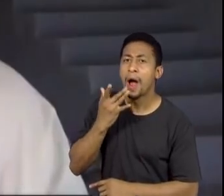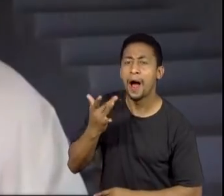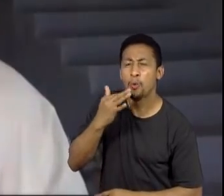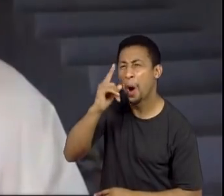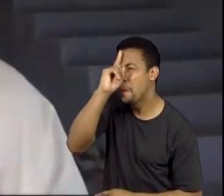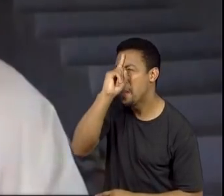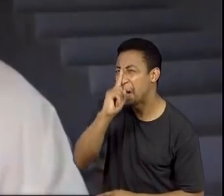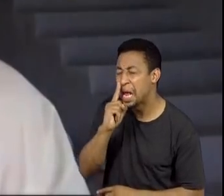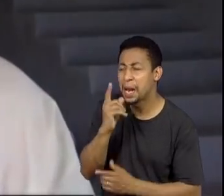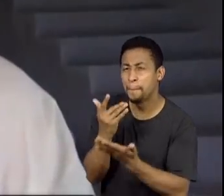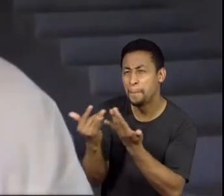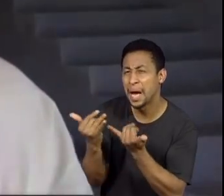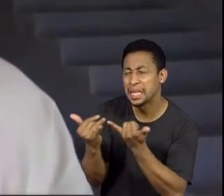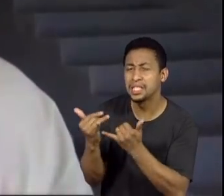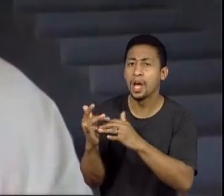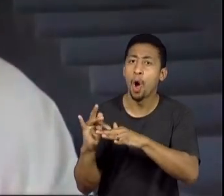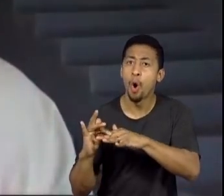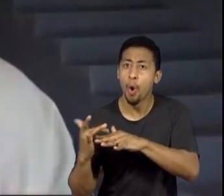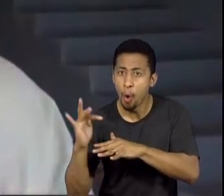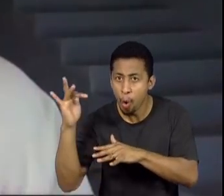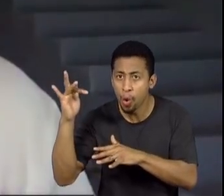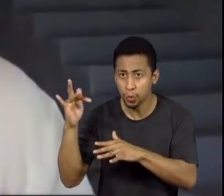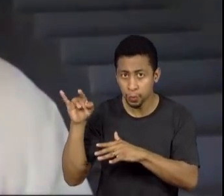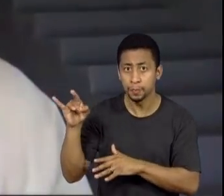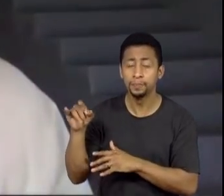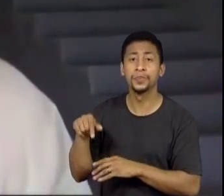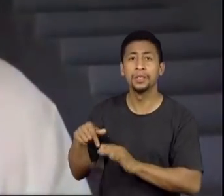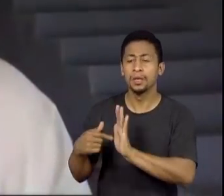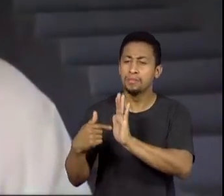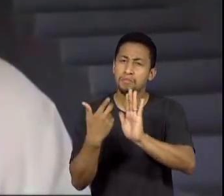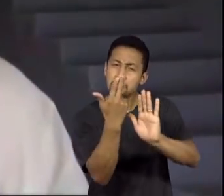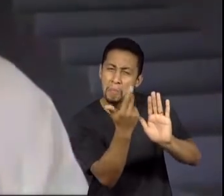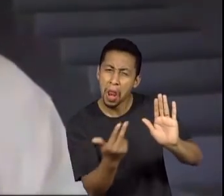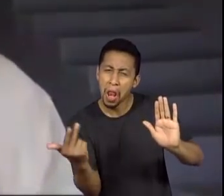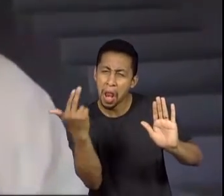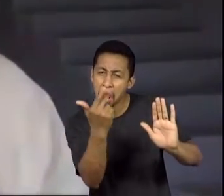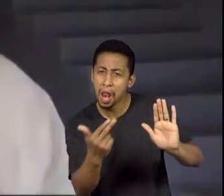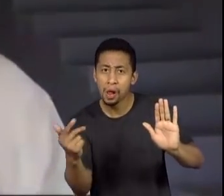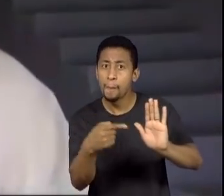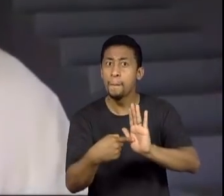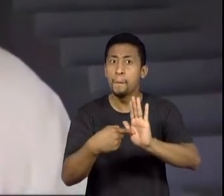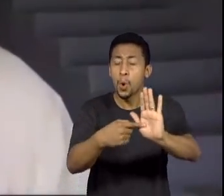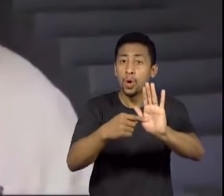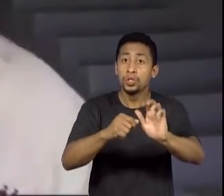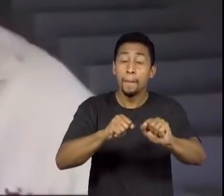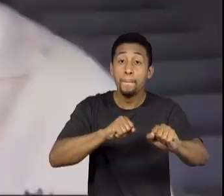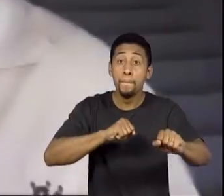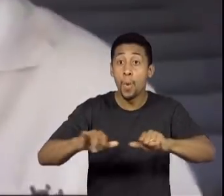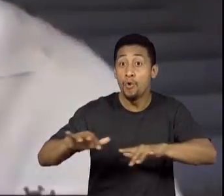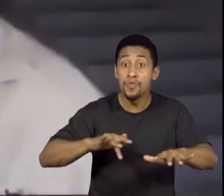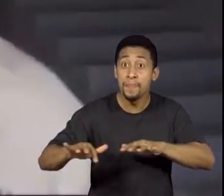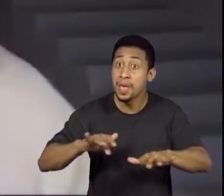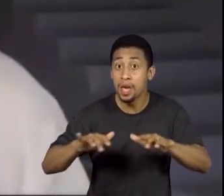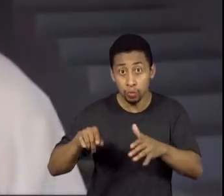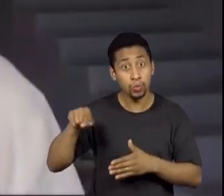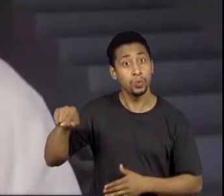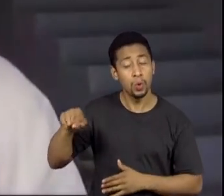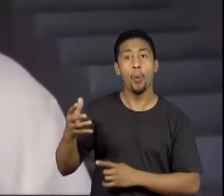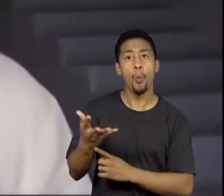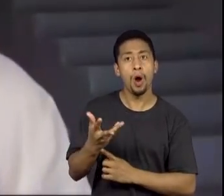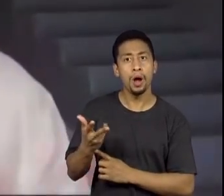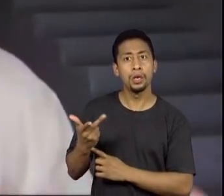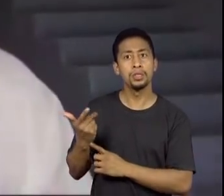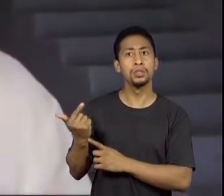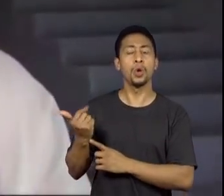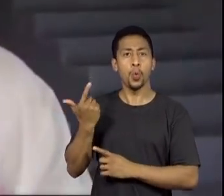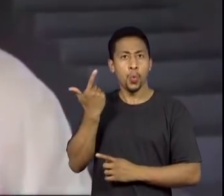cor de ouro, e a pintura rupestre denota movimento, ou seja, o artista só começa